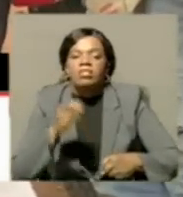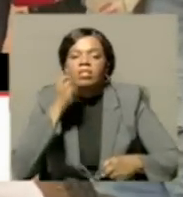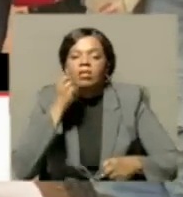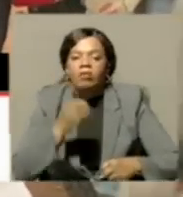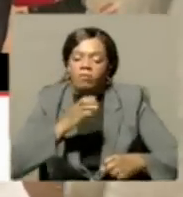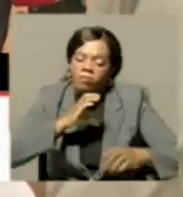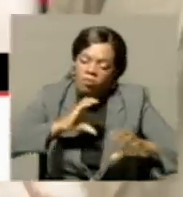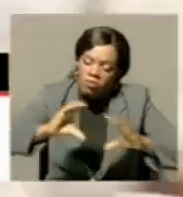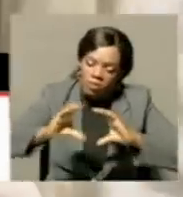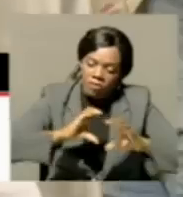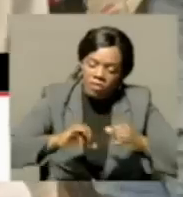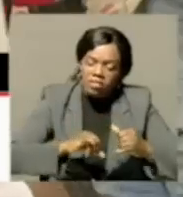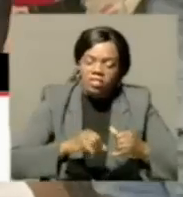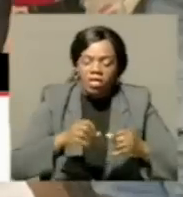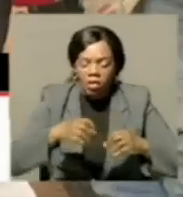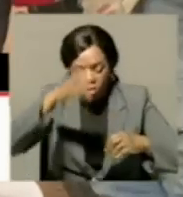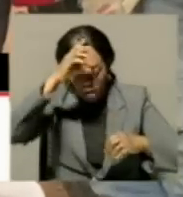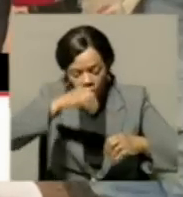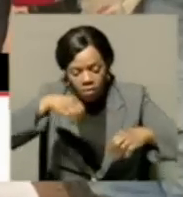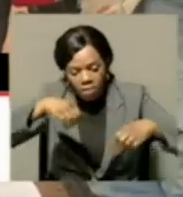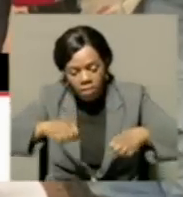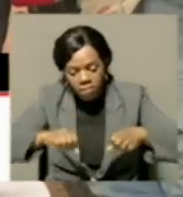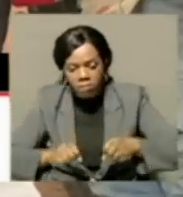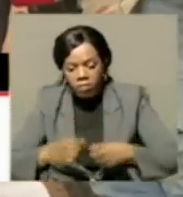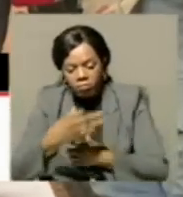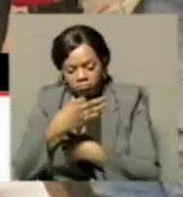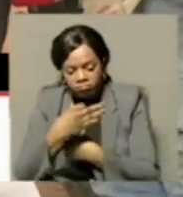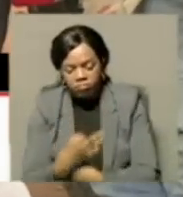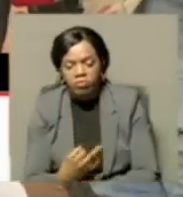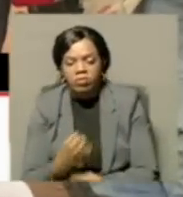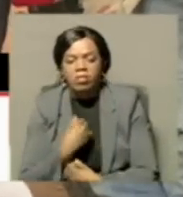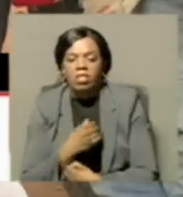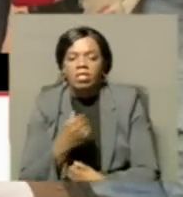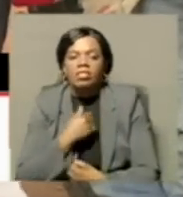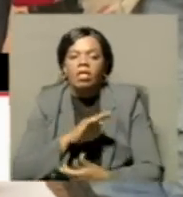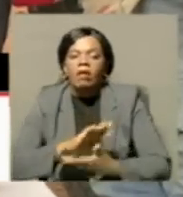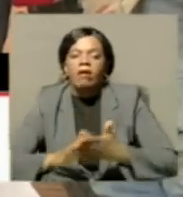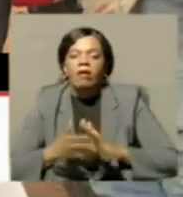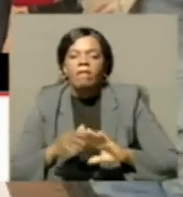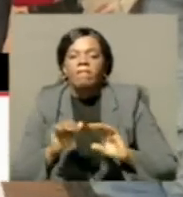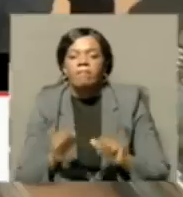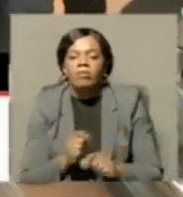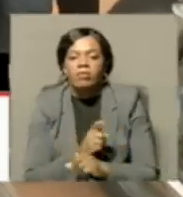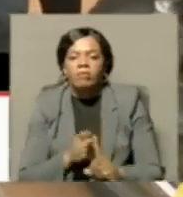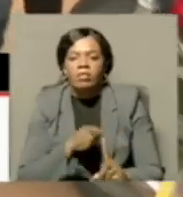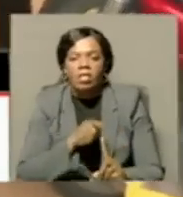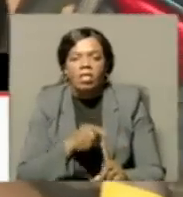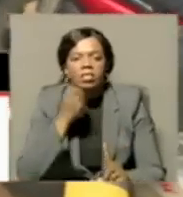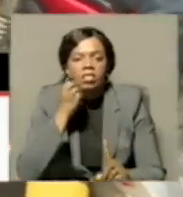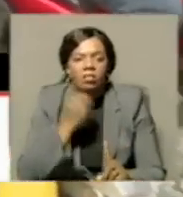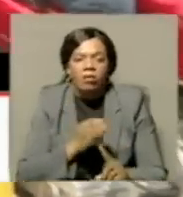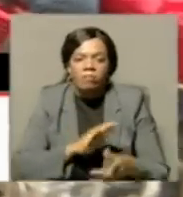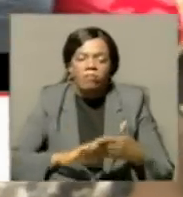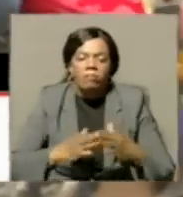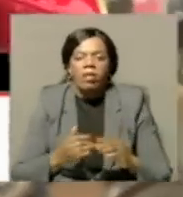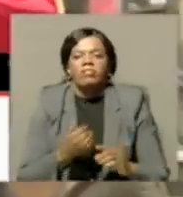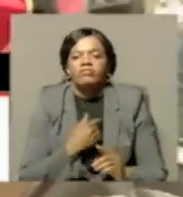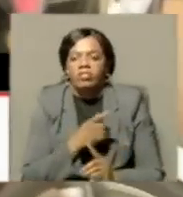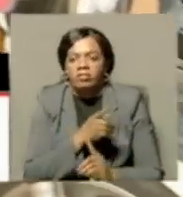sensibilizá-los a cumprir de facto a postura e haver paz nisso tudo. Nós somos pela paz. Os